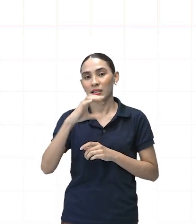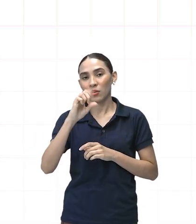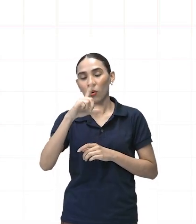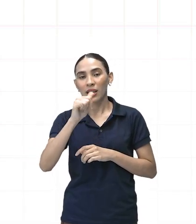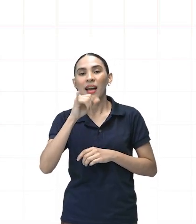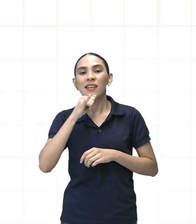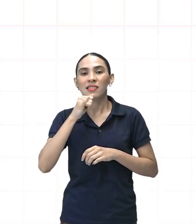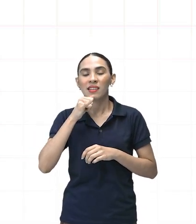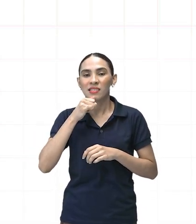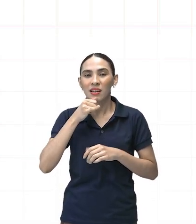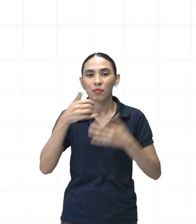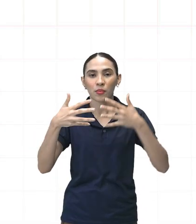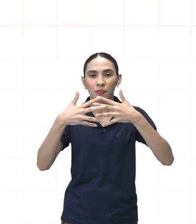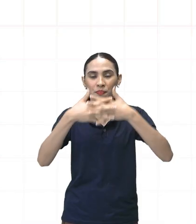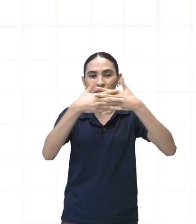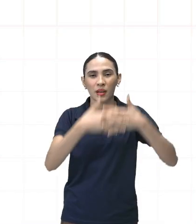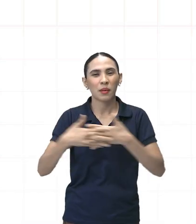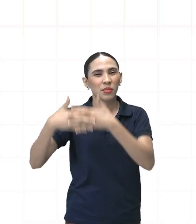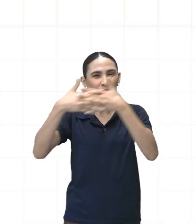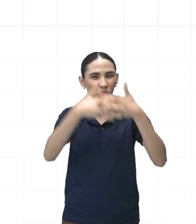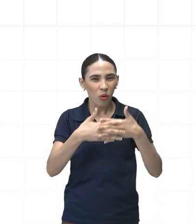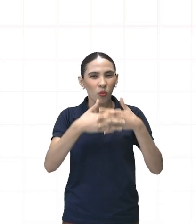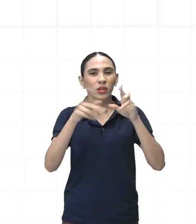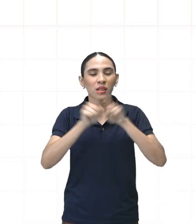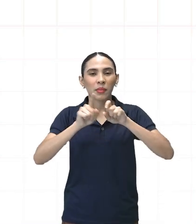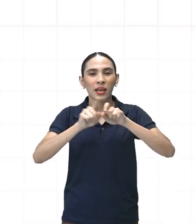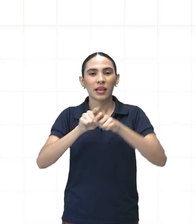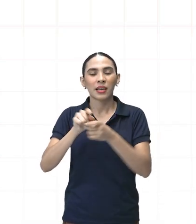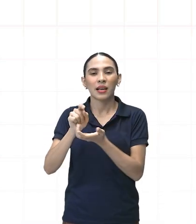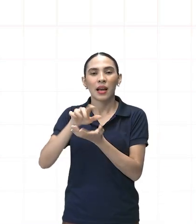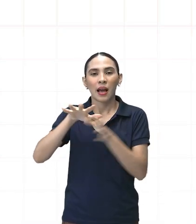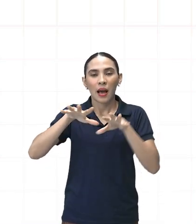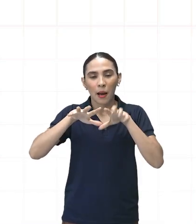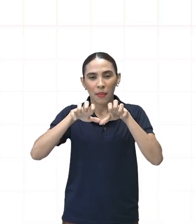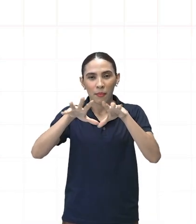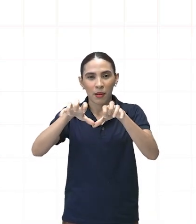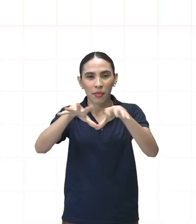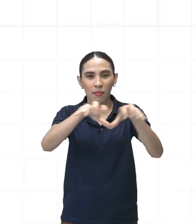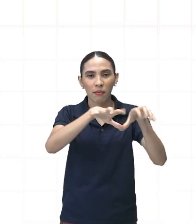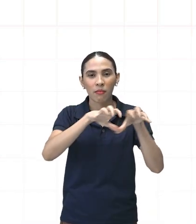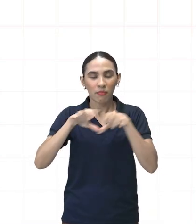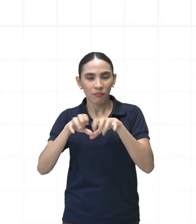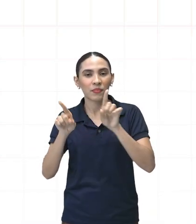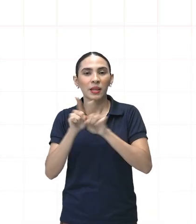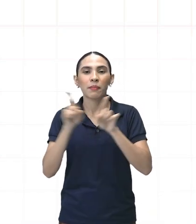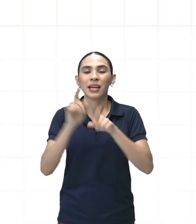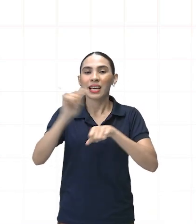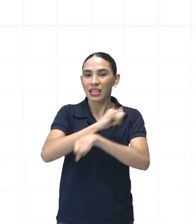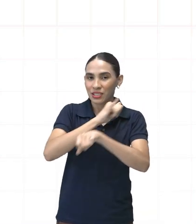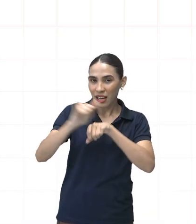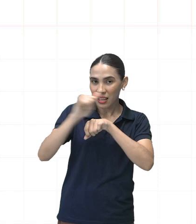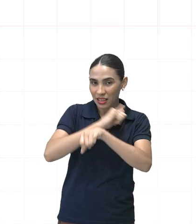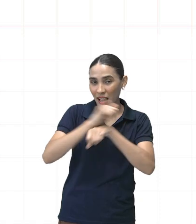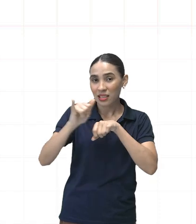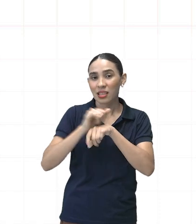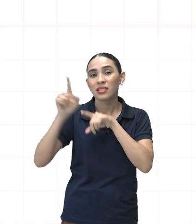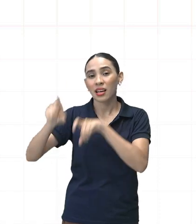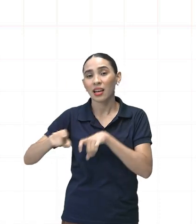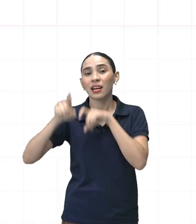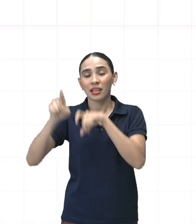os tratores, a utilização de colheitadeiras e também de implementos agrícolas que